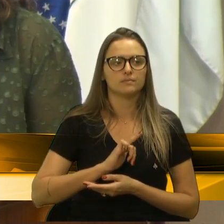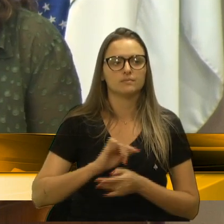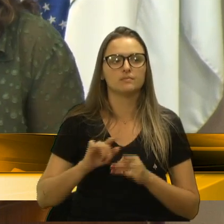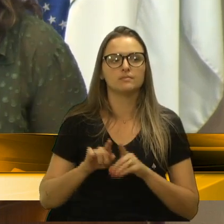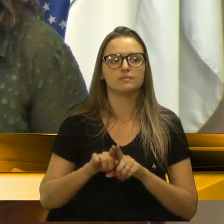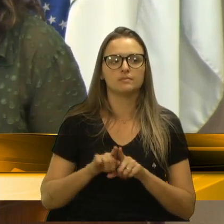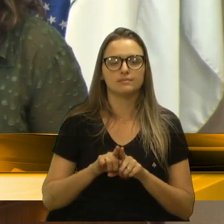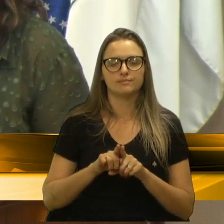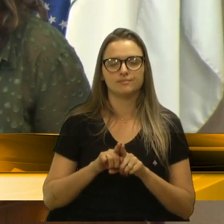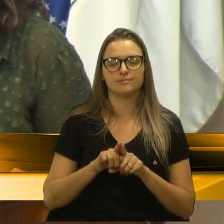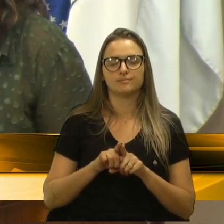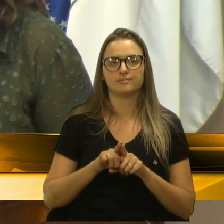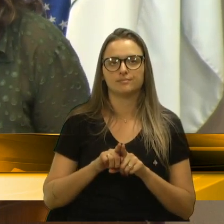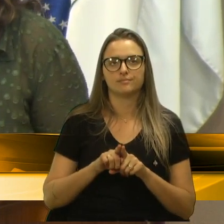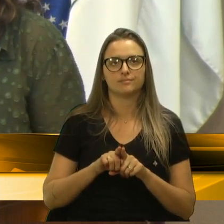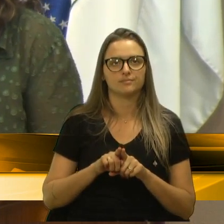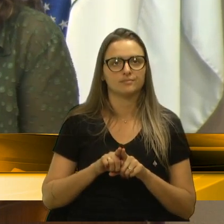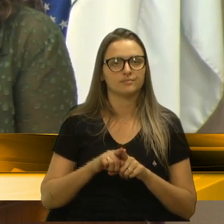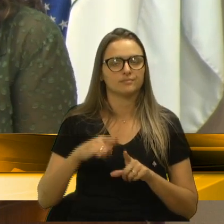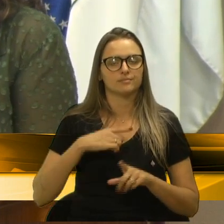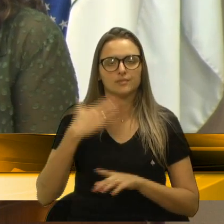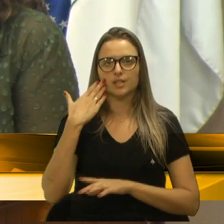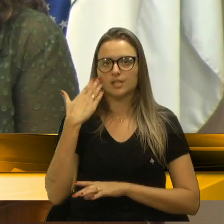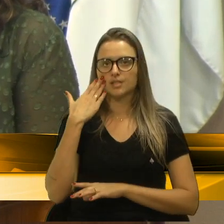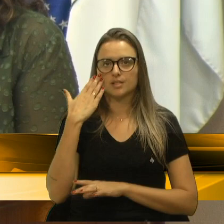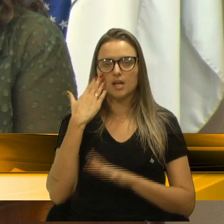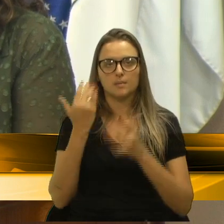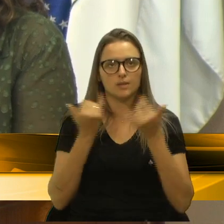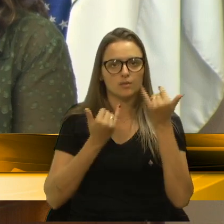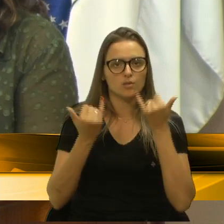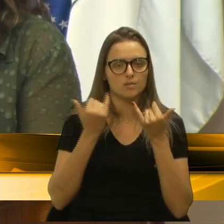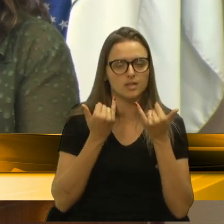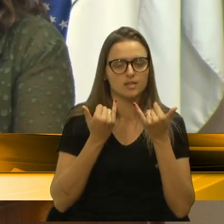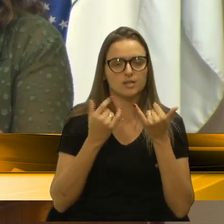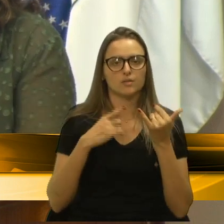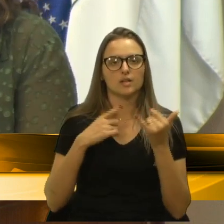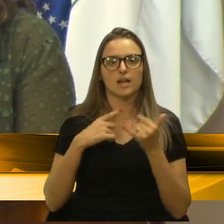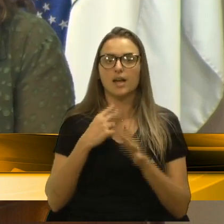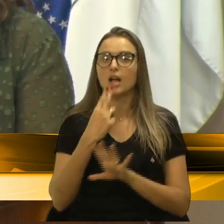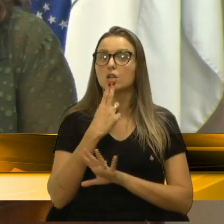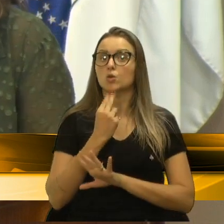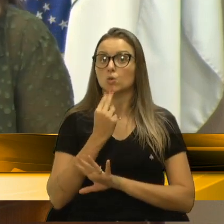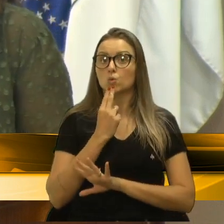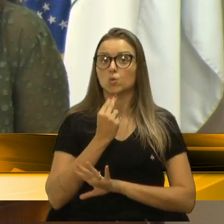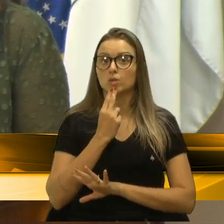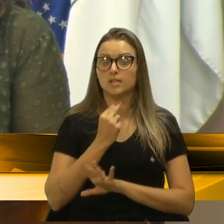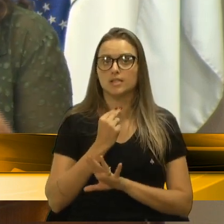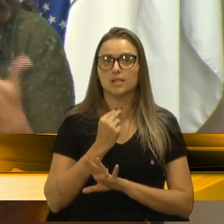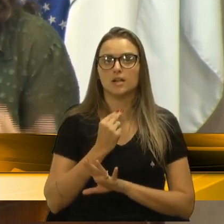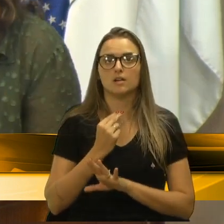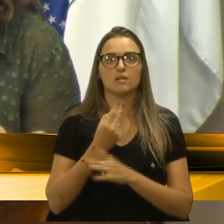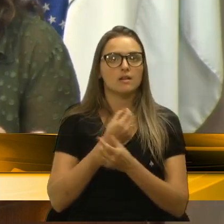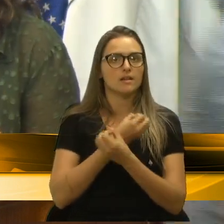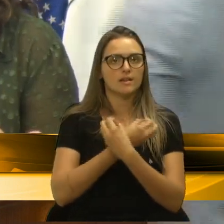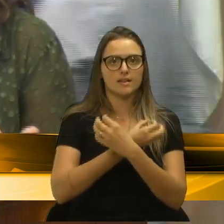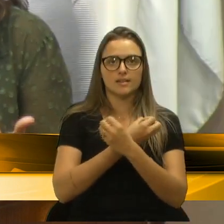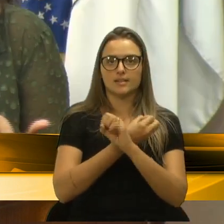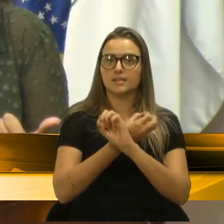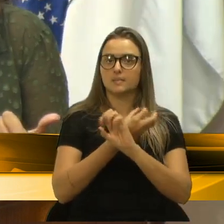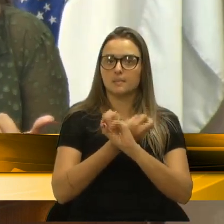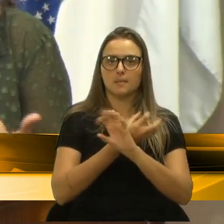A gente sabe, inclusive, que a parte do setor de nutrição da SMED não informou